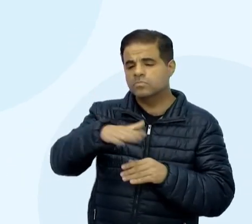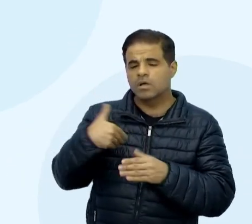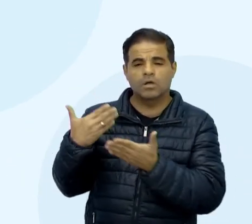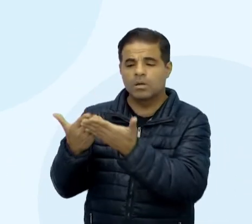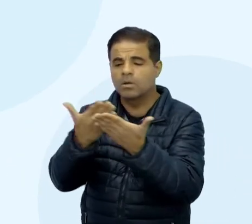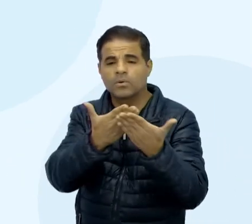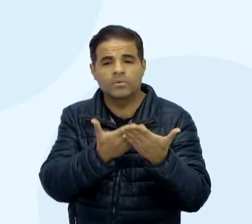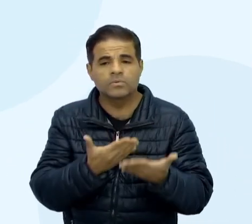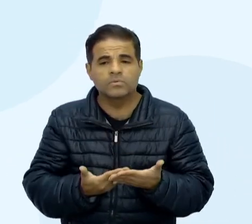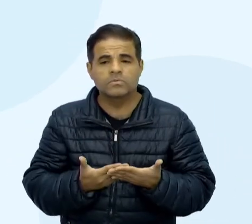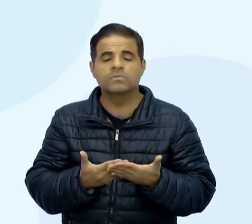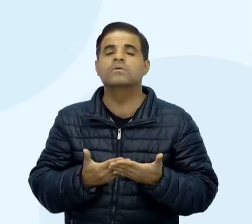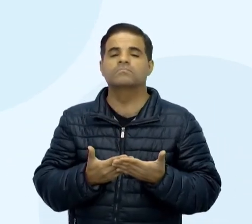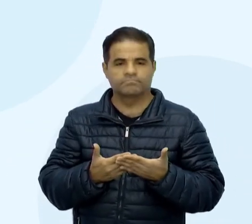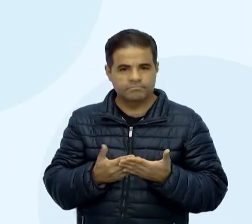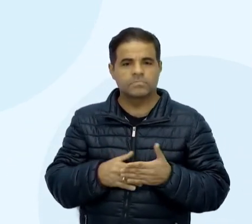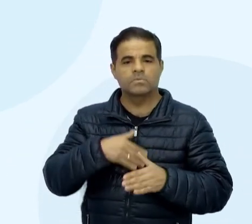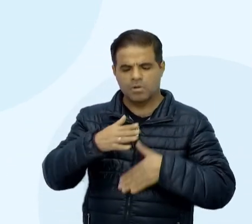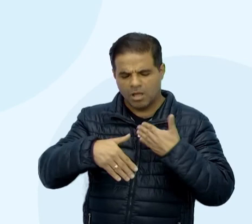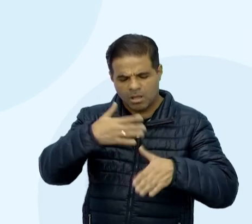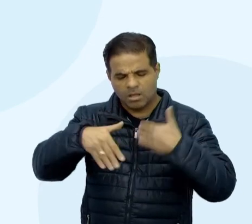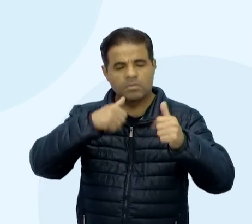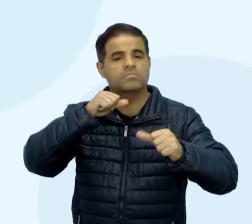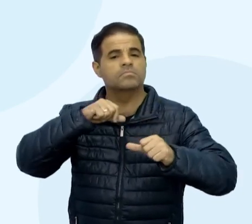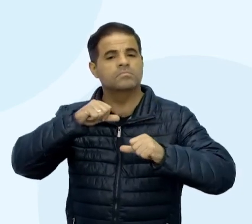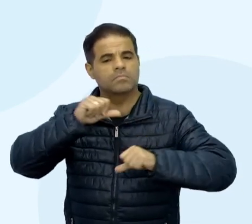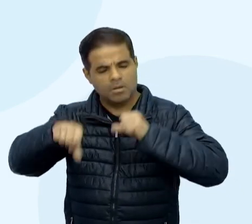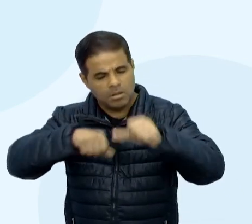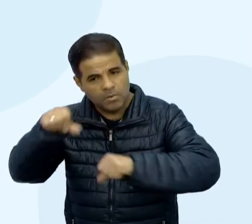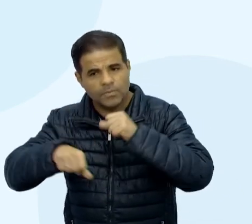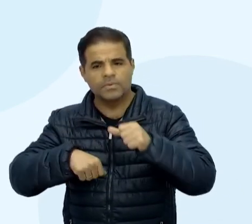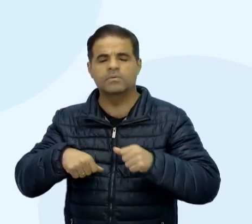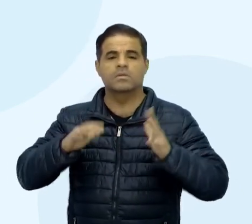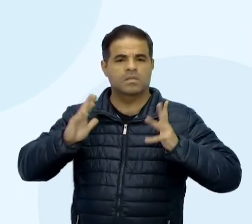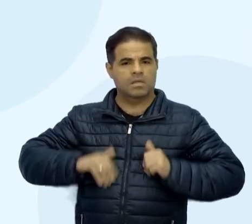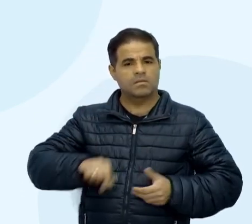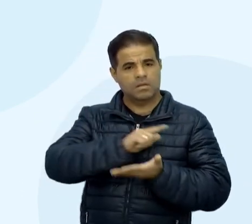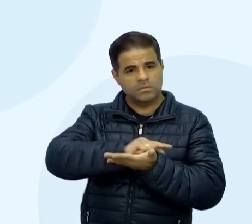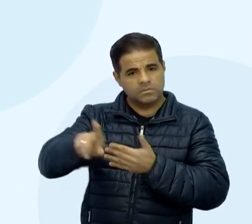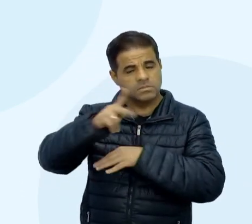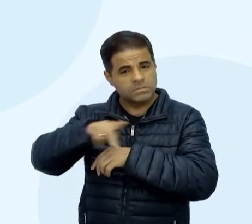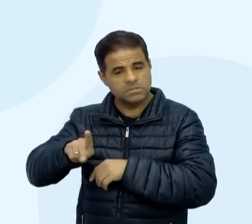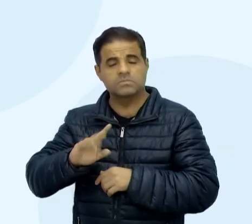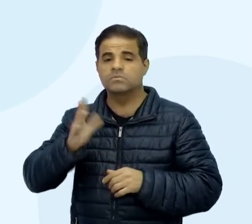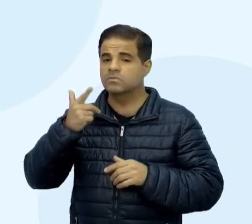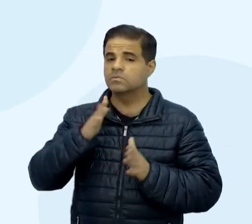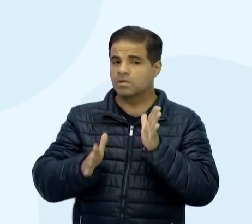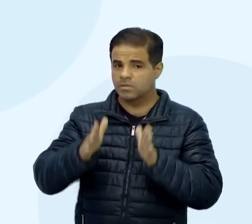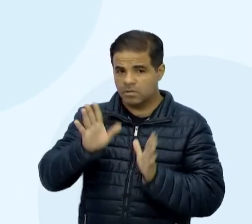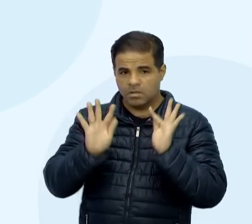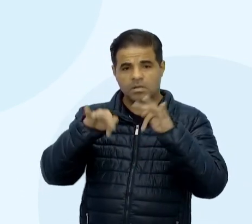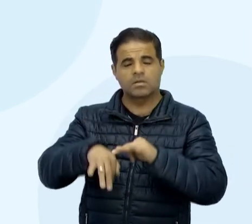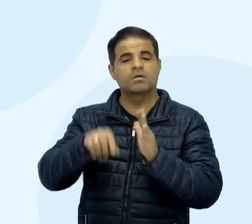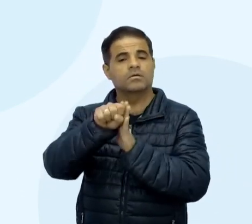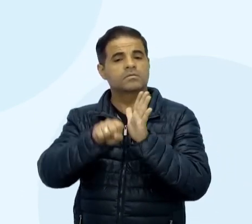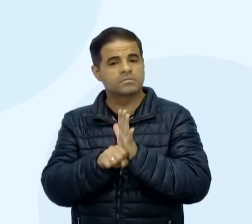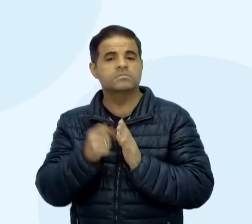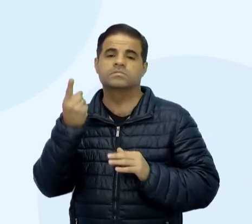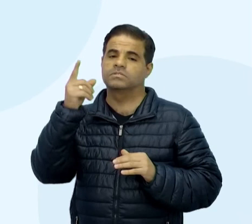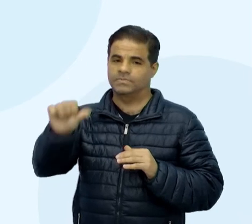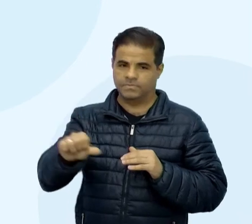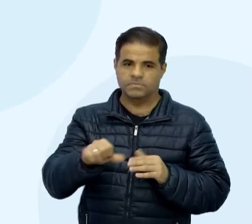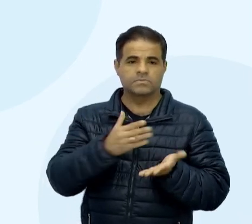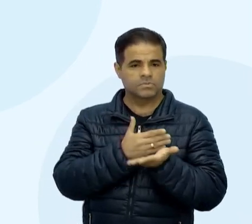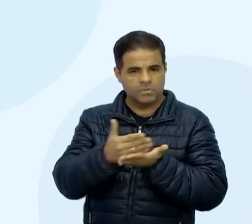região? Aí a gente viu, né, que são os processos de modernização e higienização social ocorridos no final do século XIX